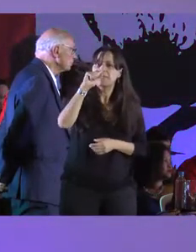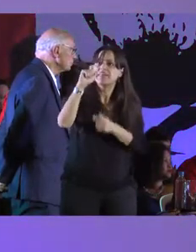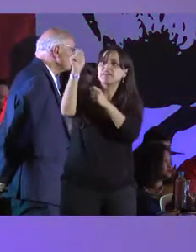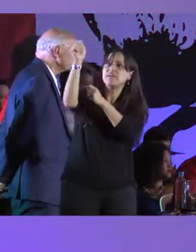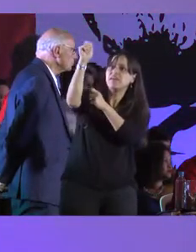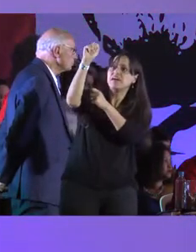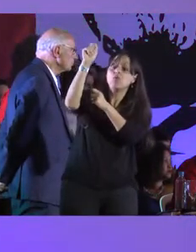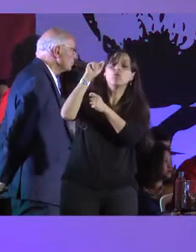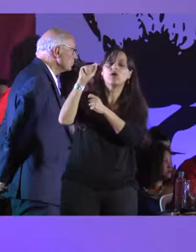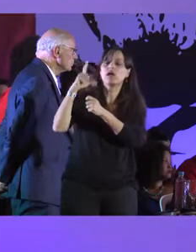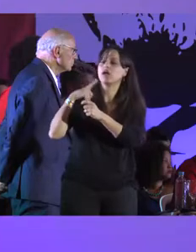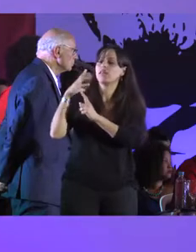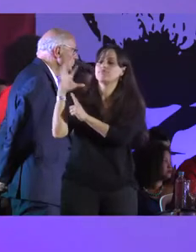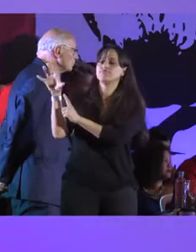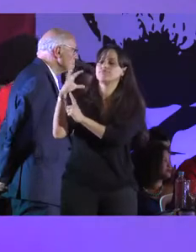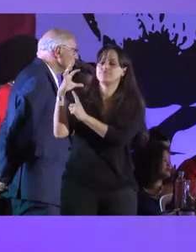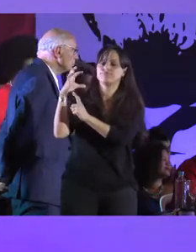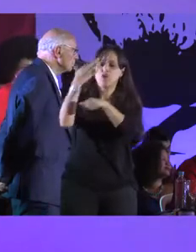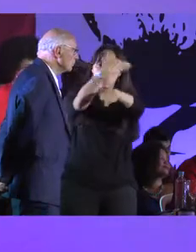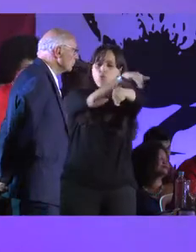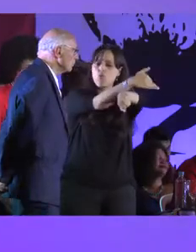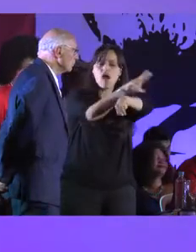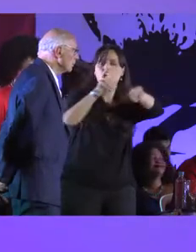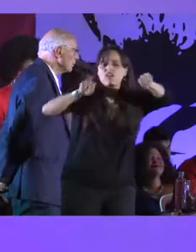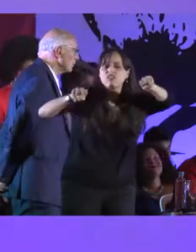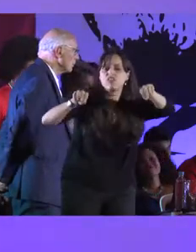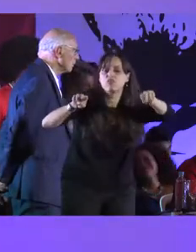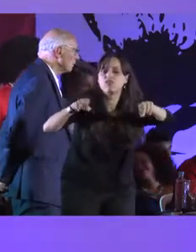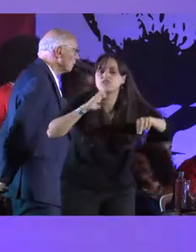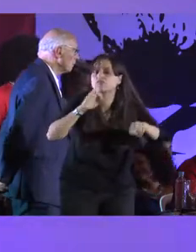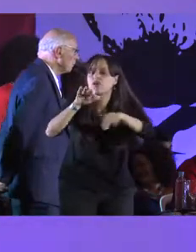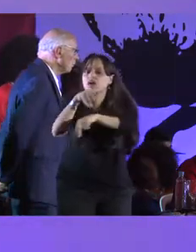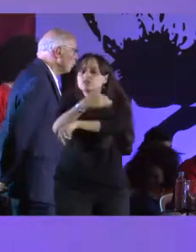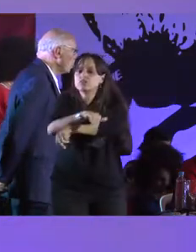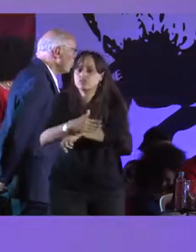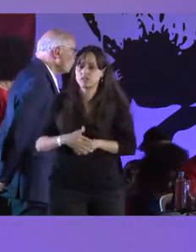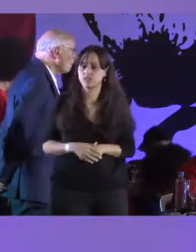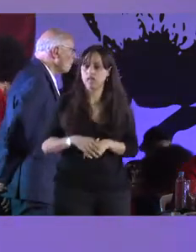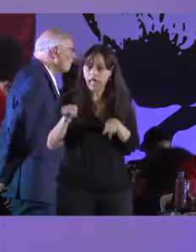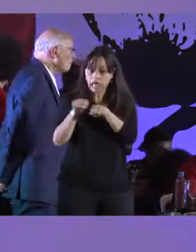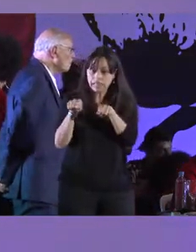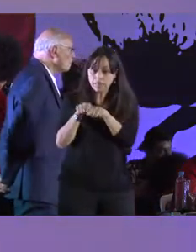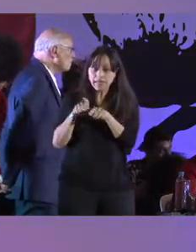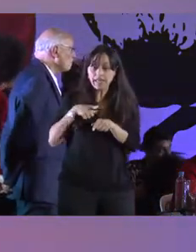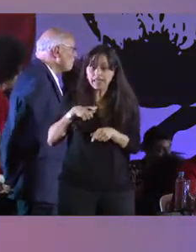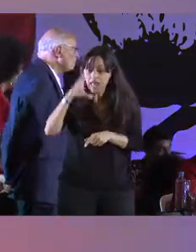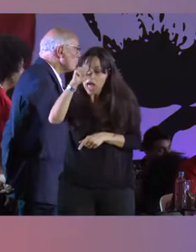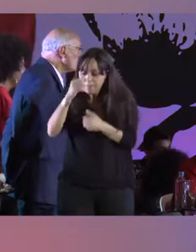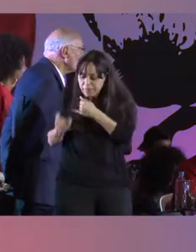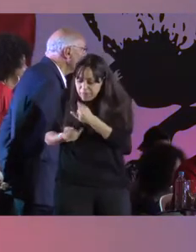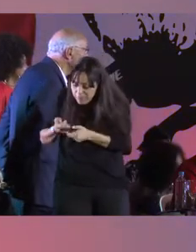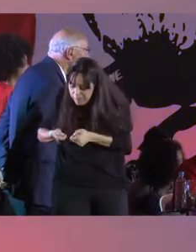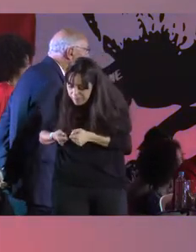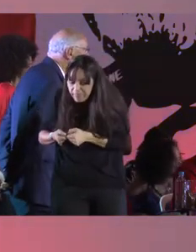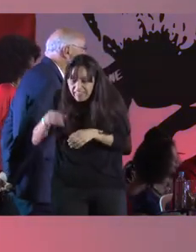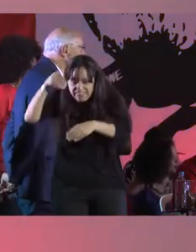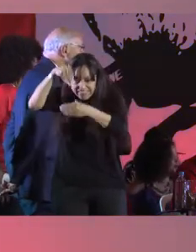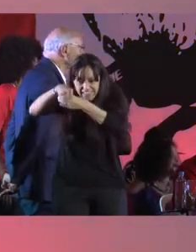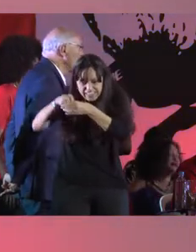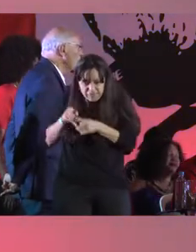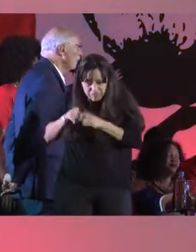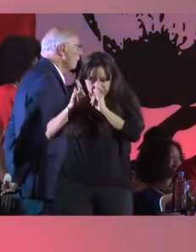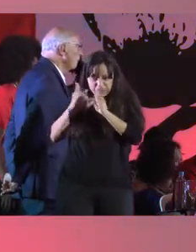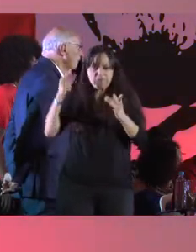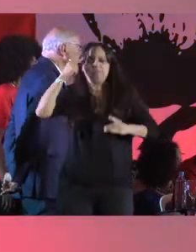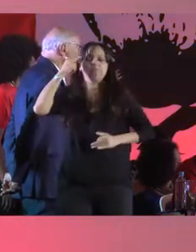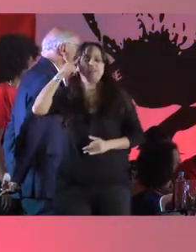frente do ventilador. De um menino que aprendeu a jogar bolinha de gude no carpete. Venha dizer que o